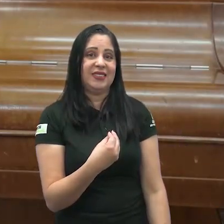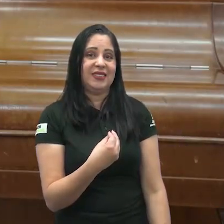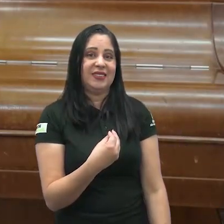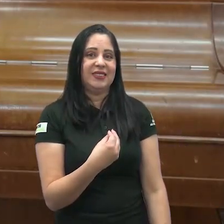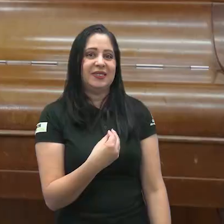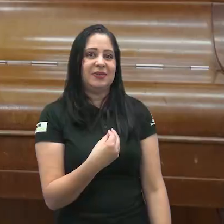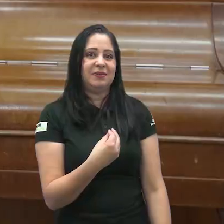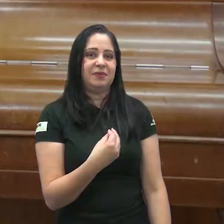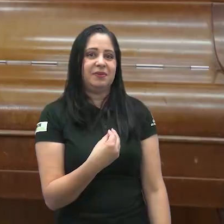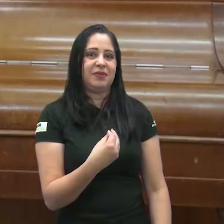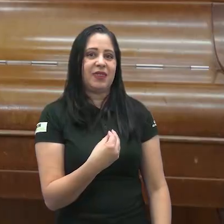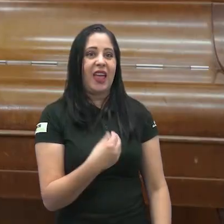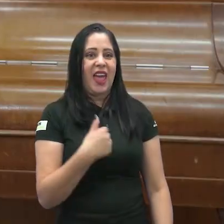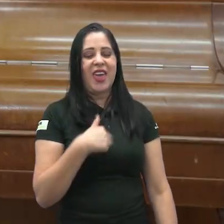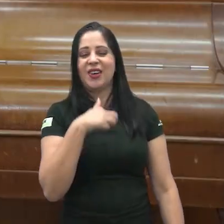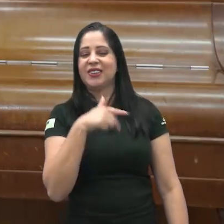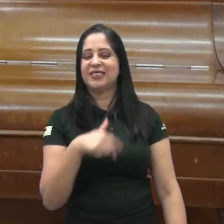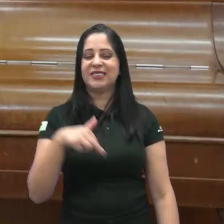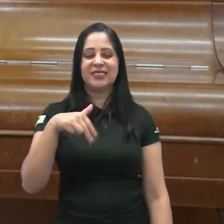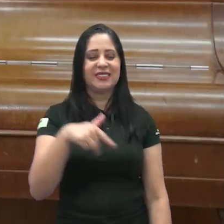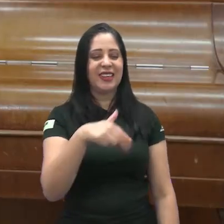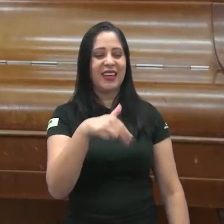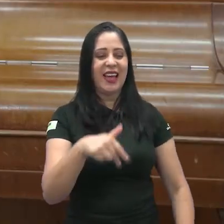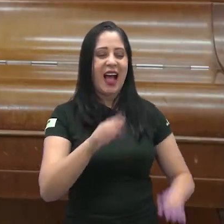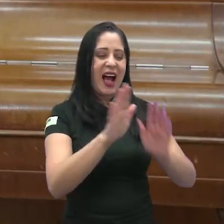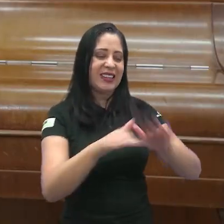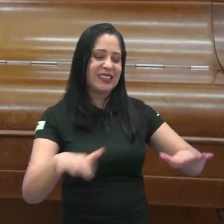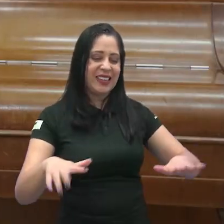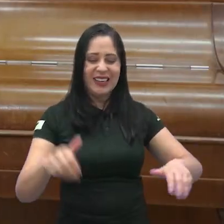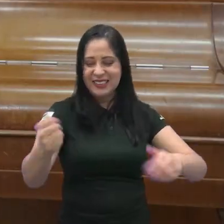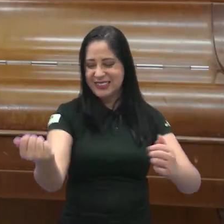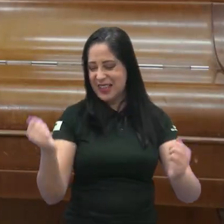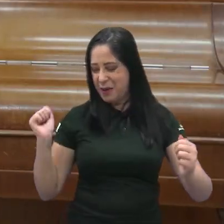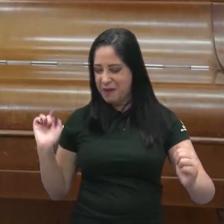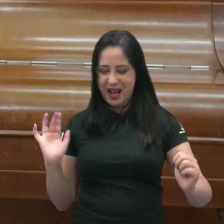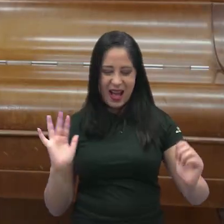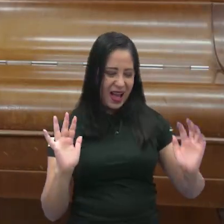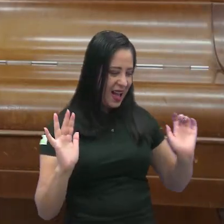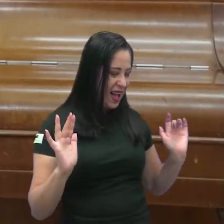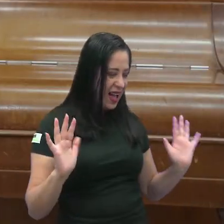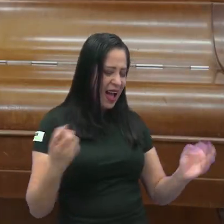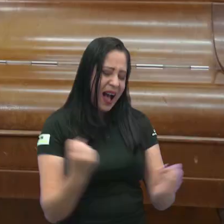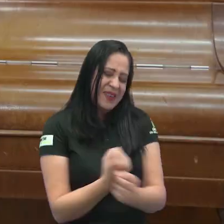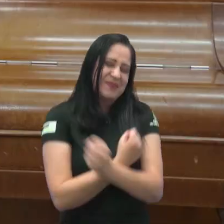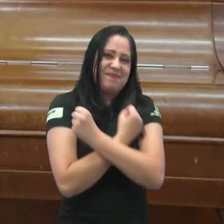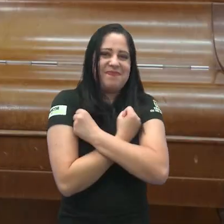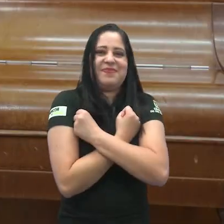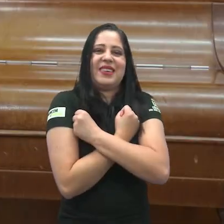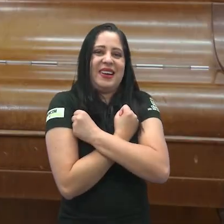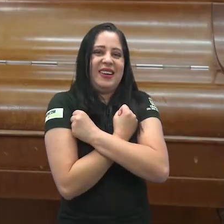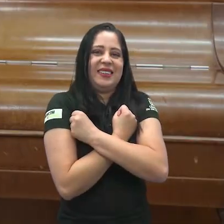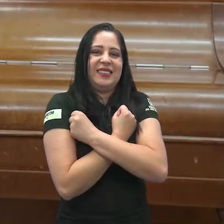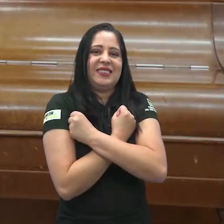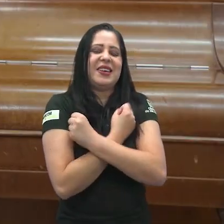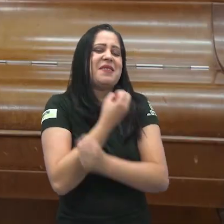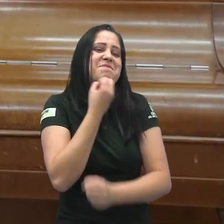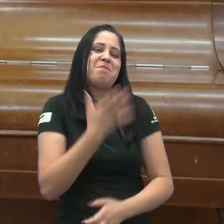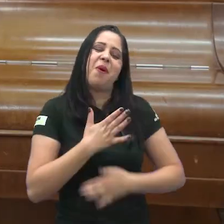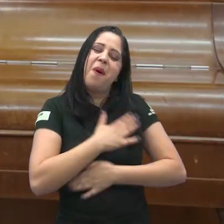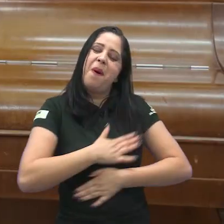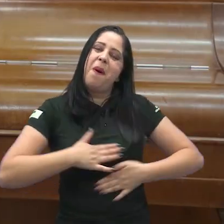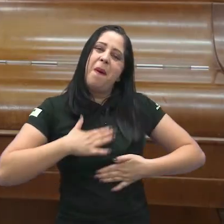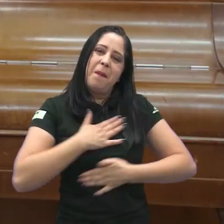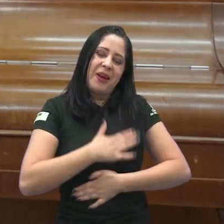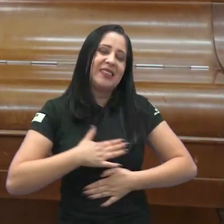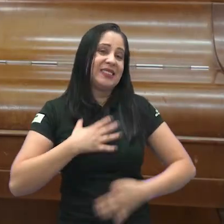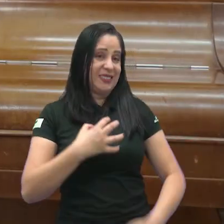gente anda pelo pátio aqui, elas vêm agarrando, tio, avô, né? E é muito gostoso, é prazeroso